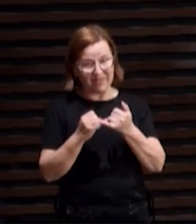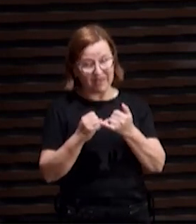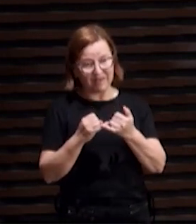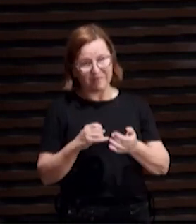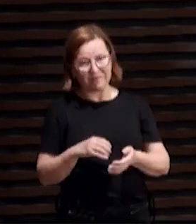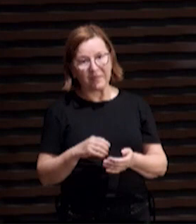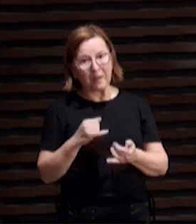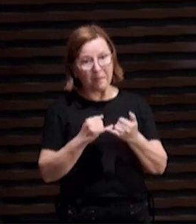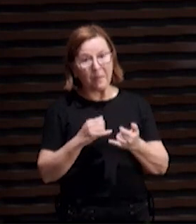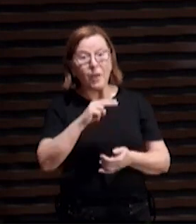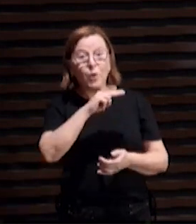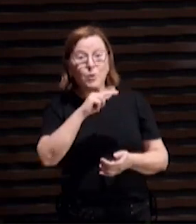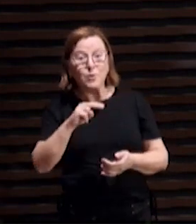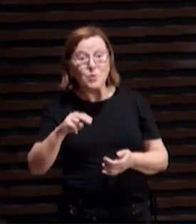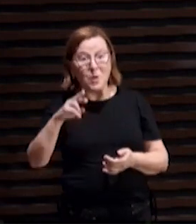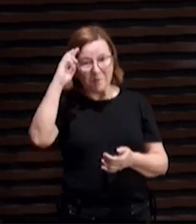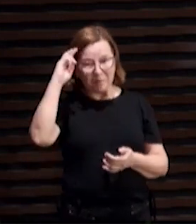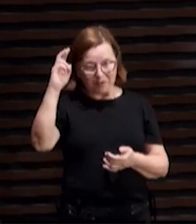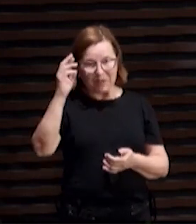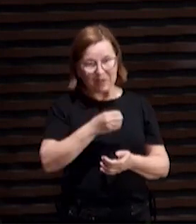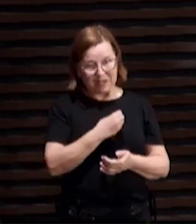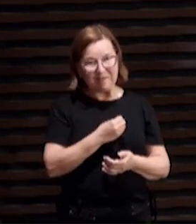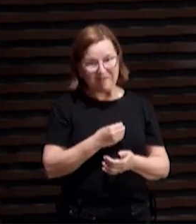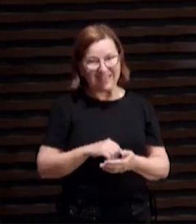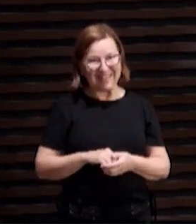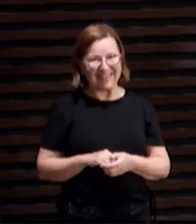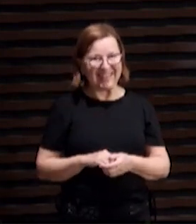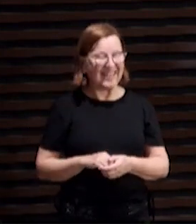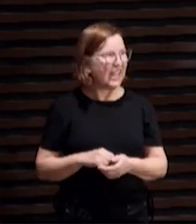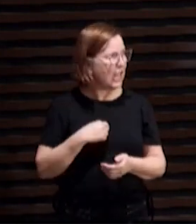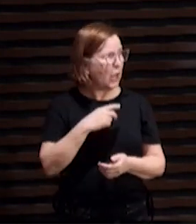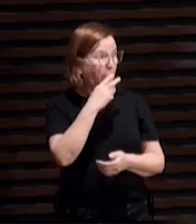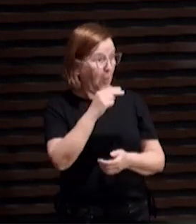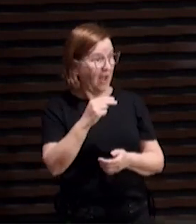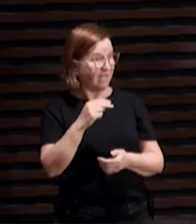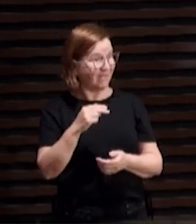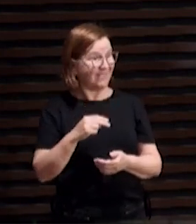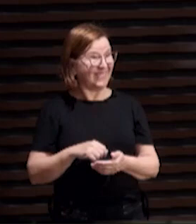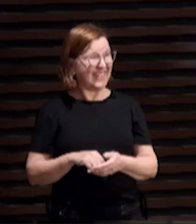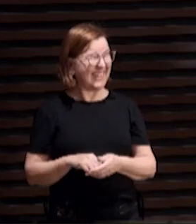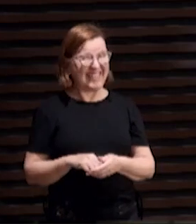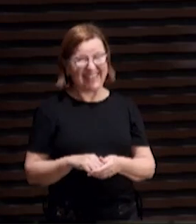Será? Eu boto minha aposta. Vamos apostar aqui?